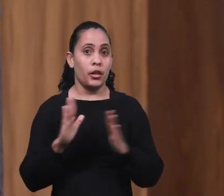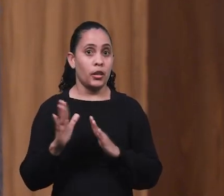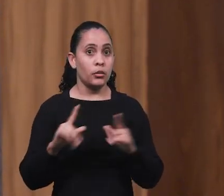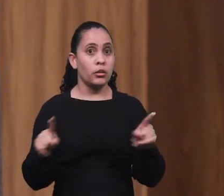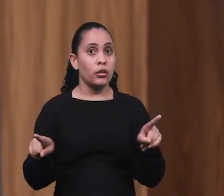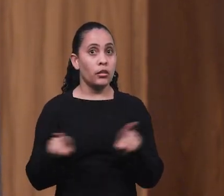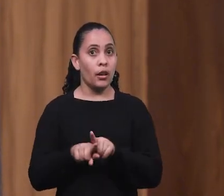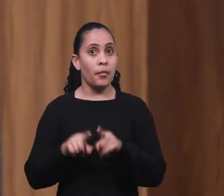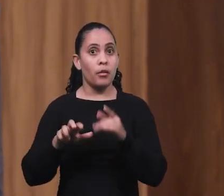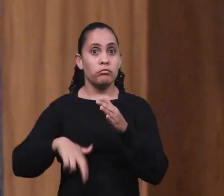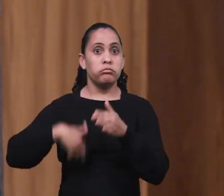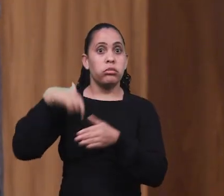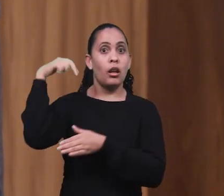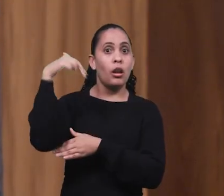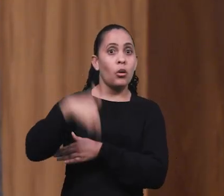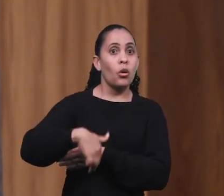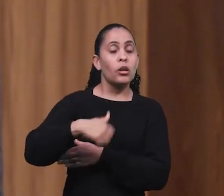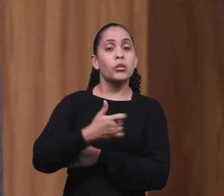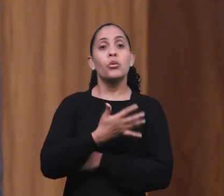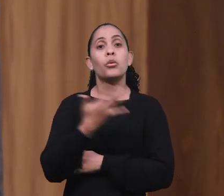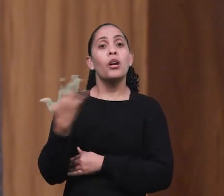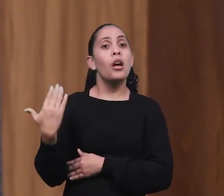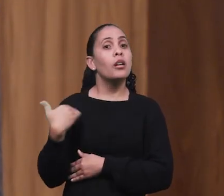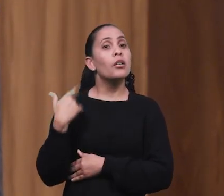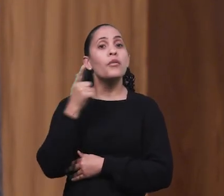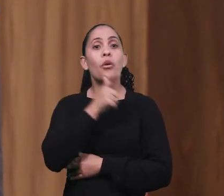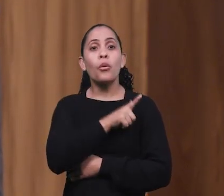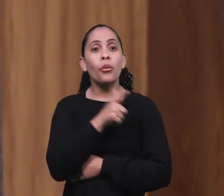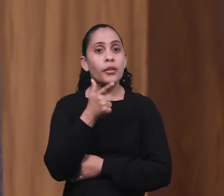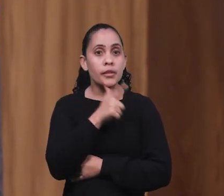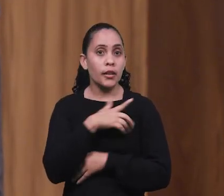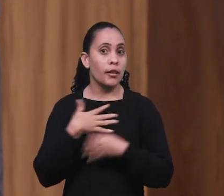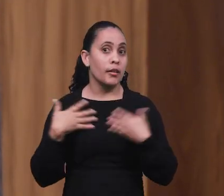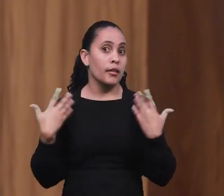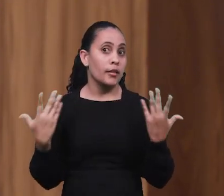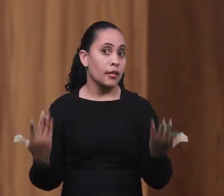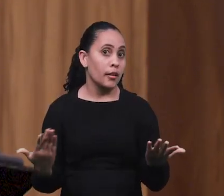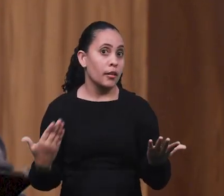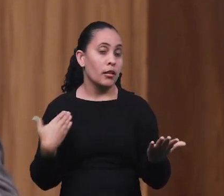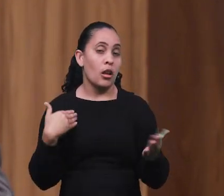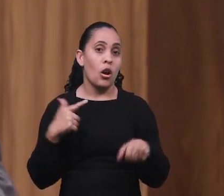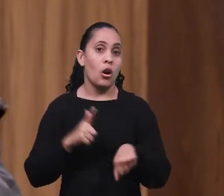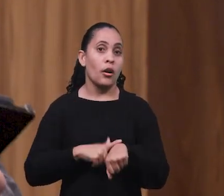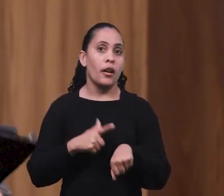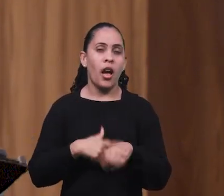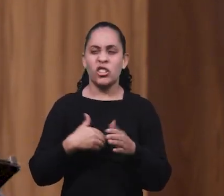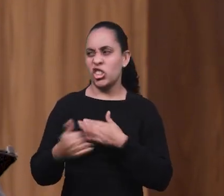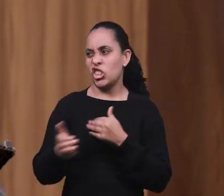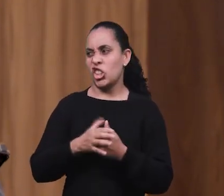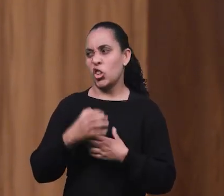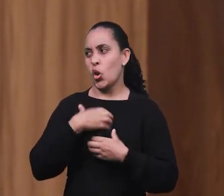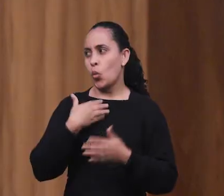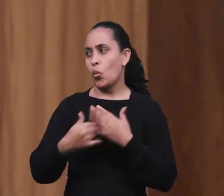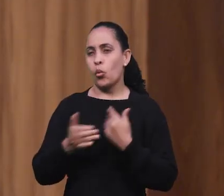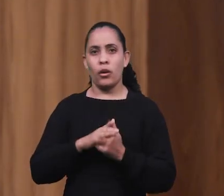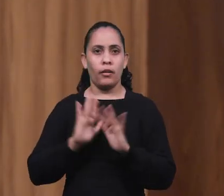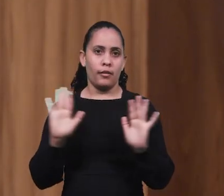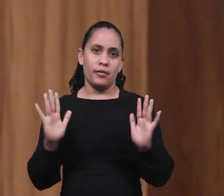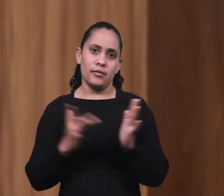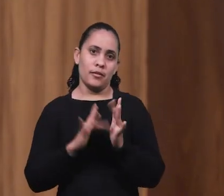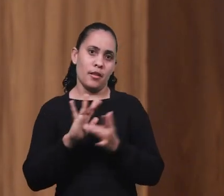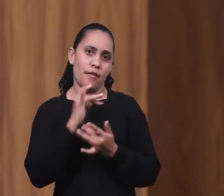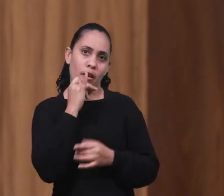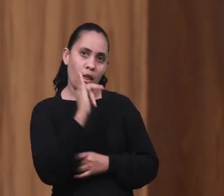eu preciso estipular quanto que eu vou estabelecer aquela meta para que não seja algo assim, vou fazer de qualquer jeito. Por isso que Jesus vai